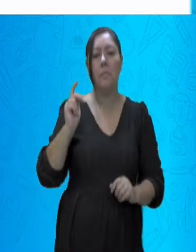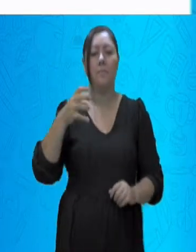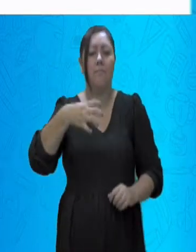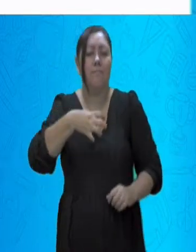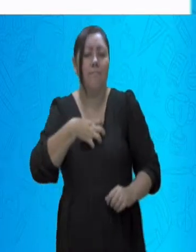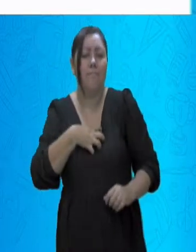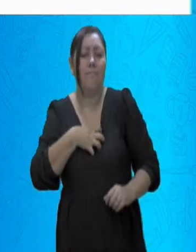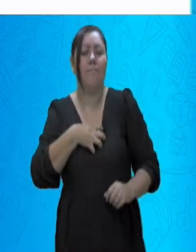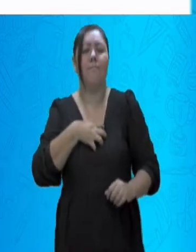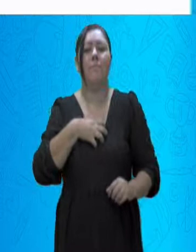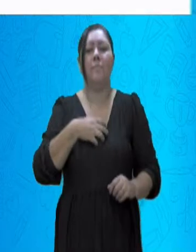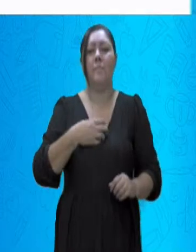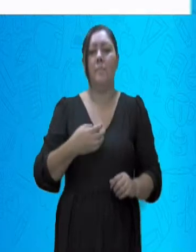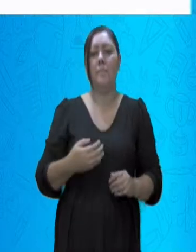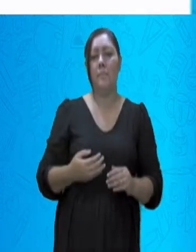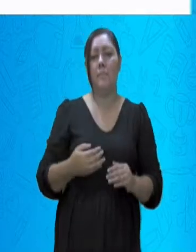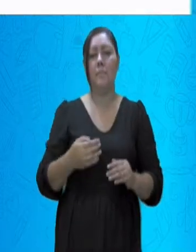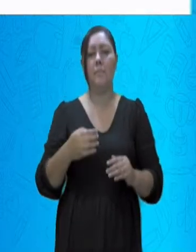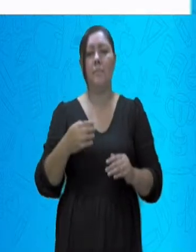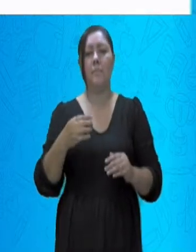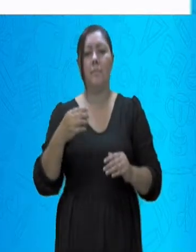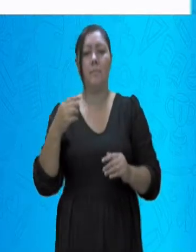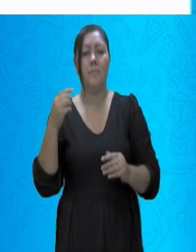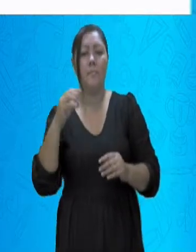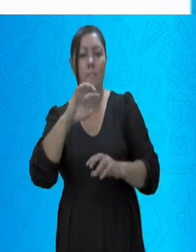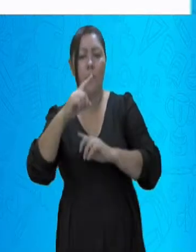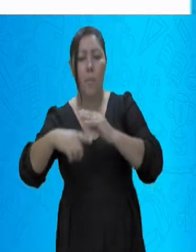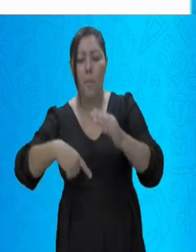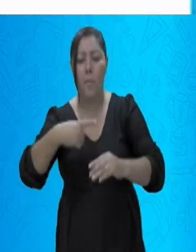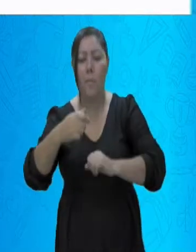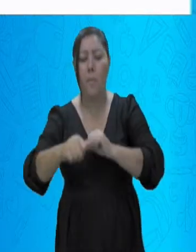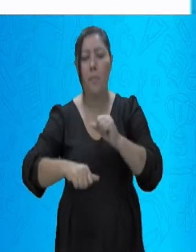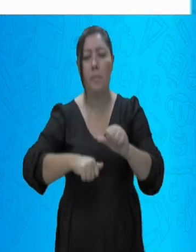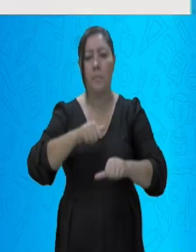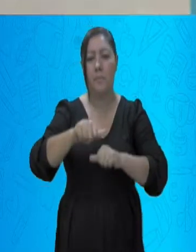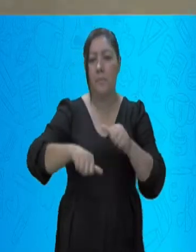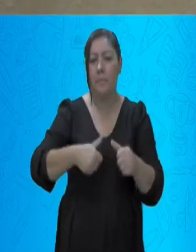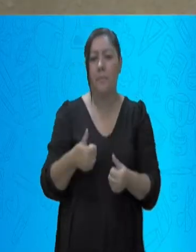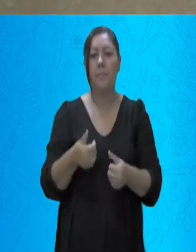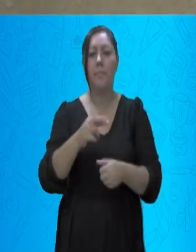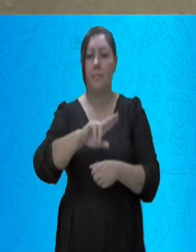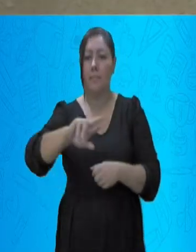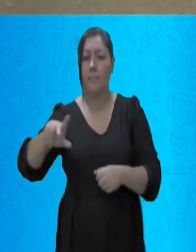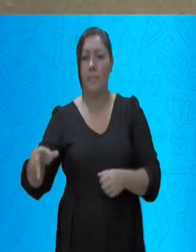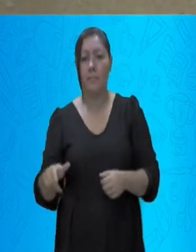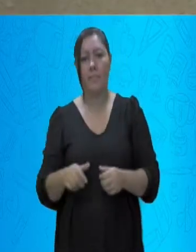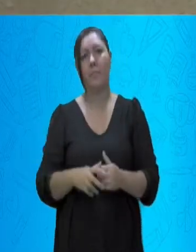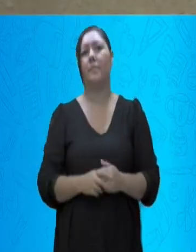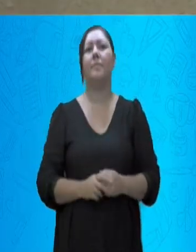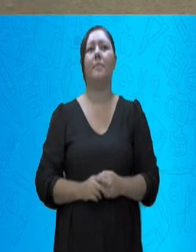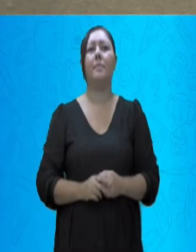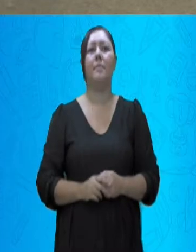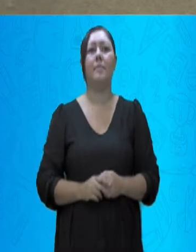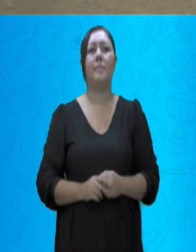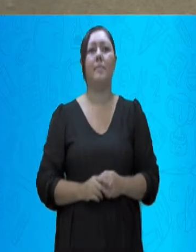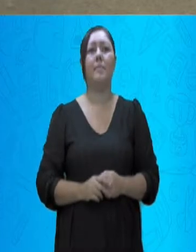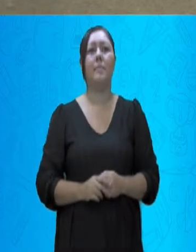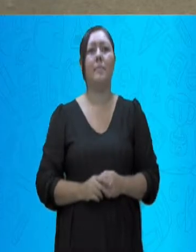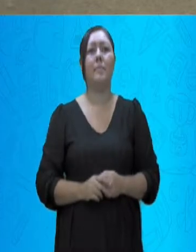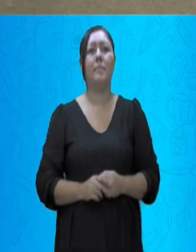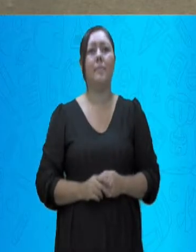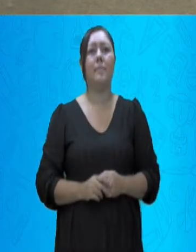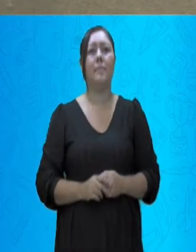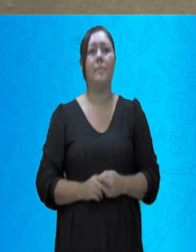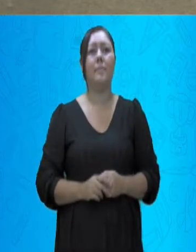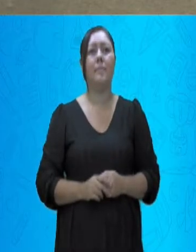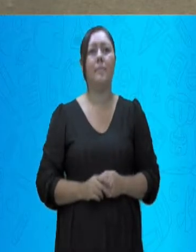processos, estados, fenômenos, substâncias, entre outros. Então, vamos relembrar um pouquinho aqui e dar uma ênfase